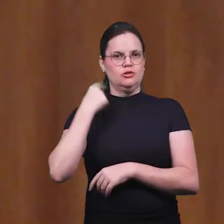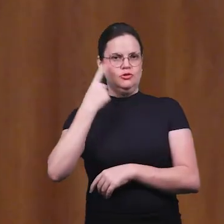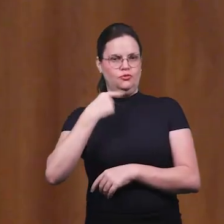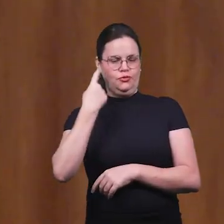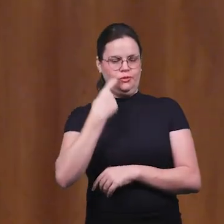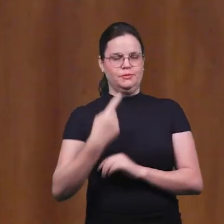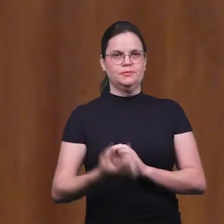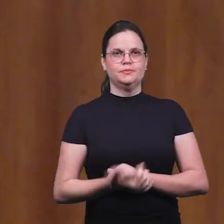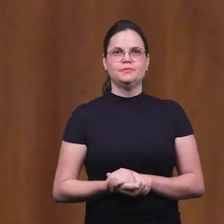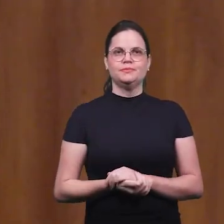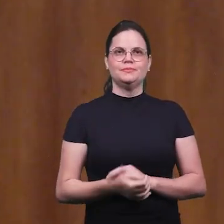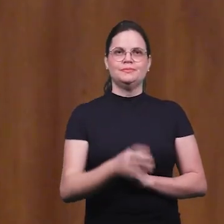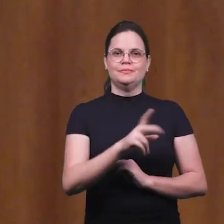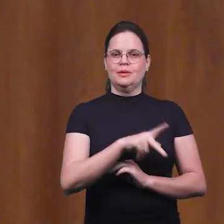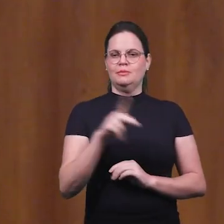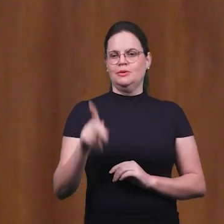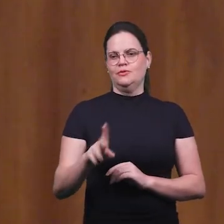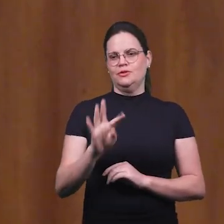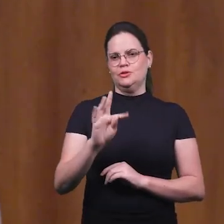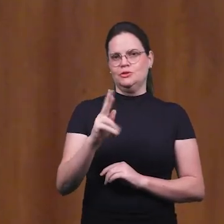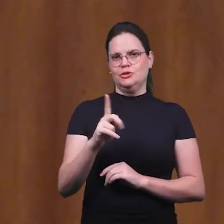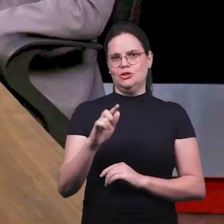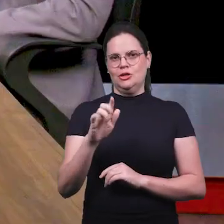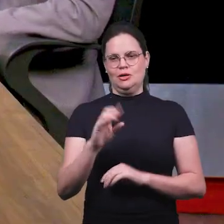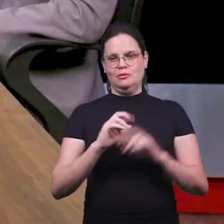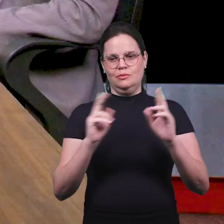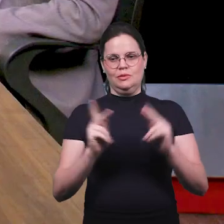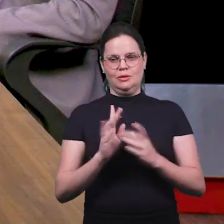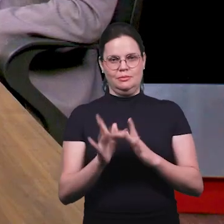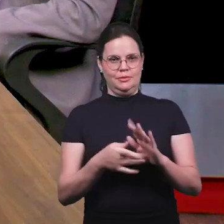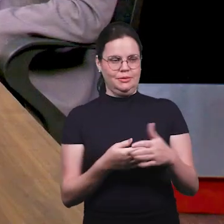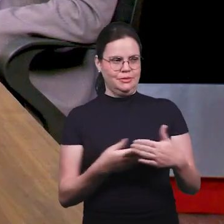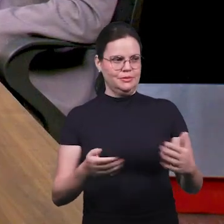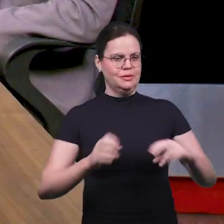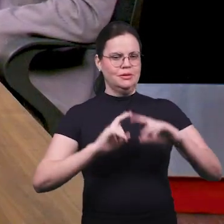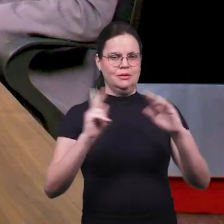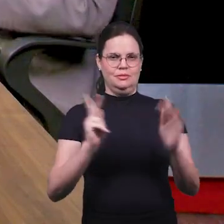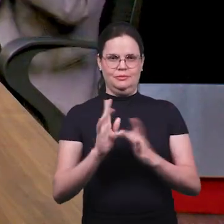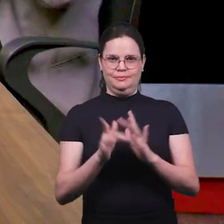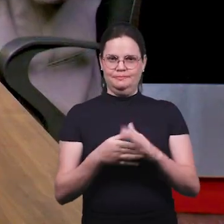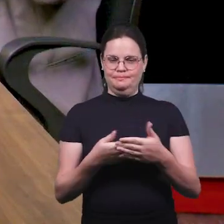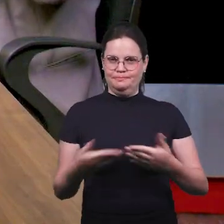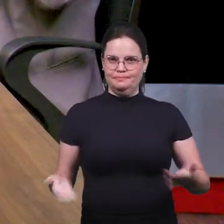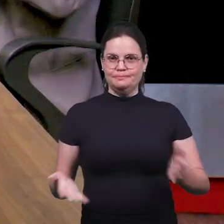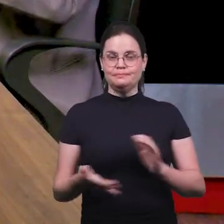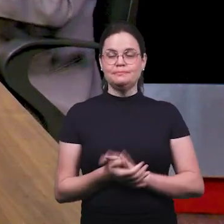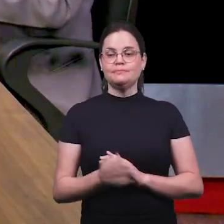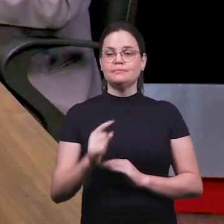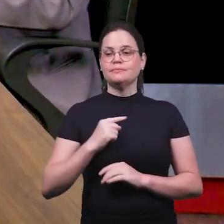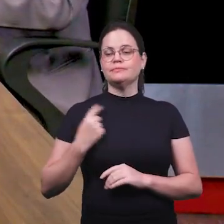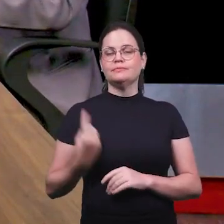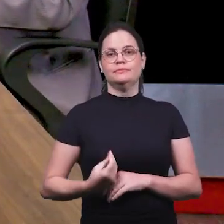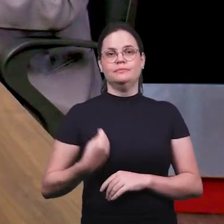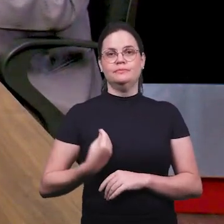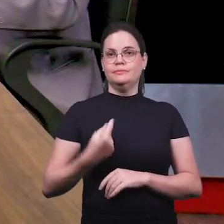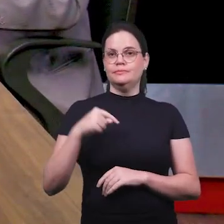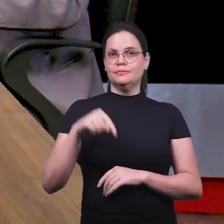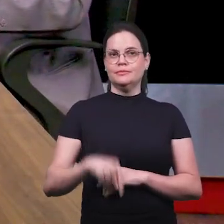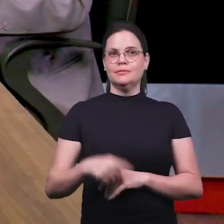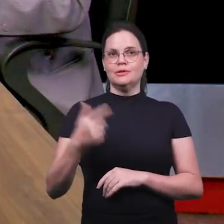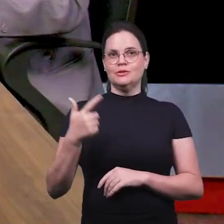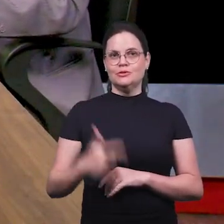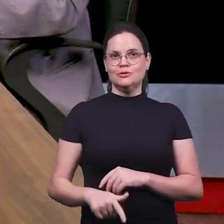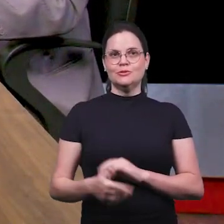advogado. Professor Tiago Costa, paz do Senhor. Paz do Senhor a todos os irmãos. Estamos aqui novamente, Pastor